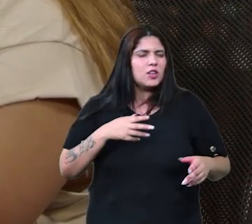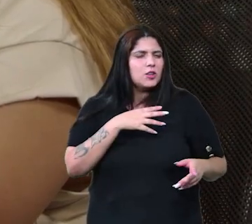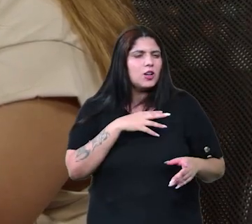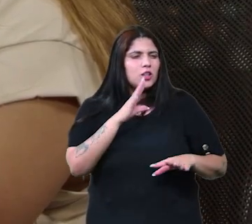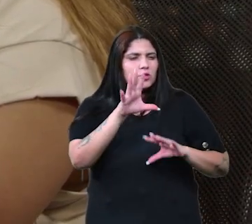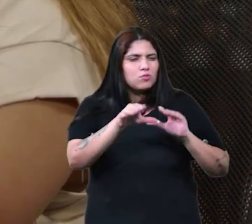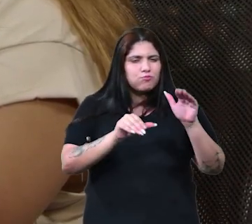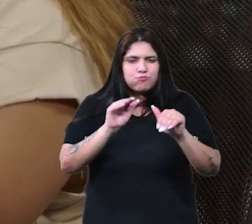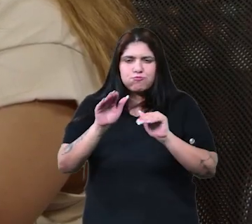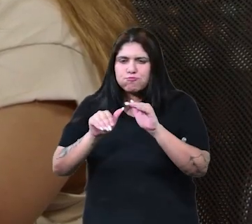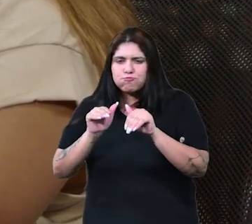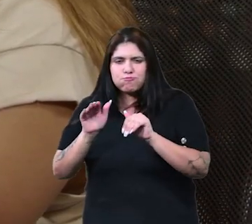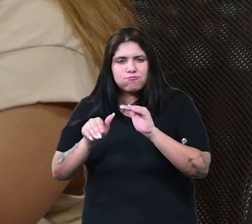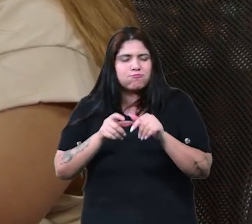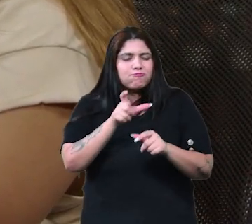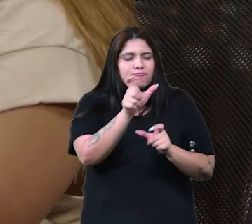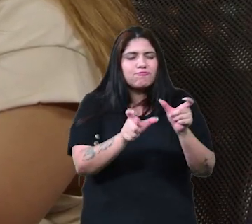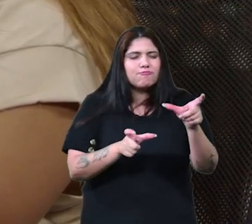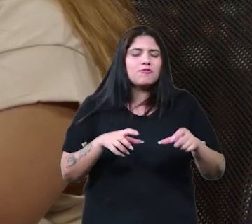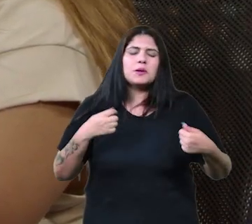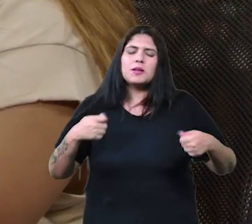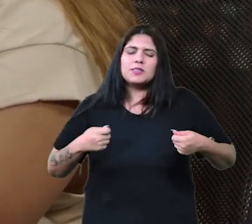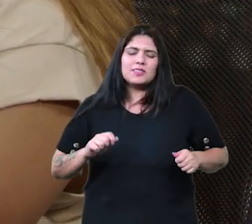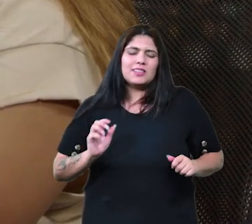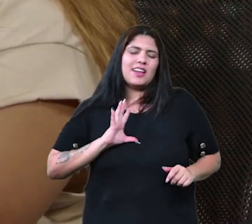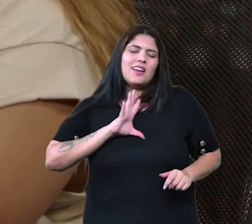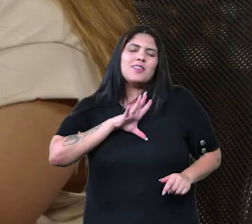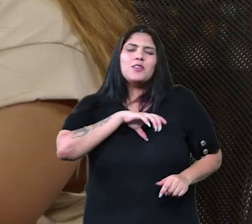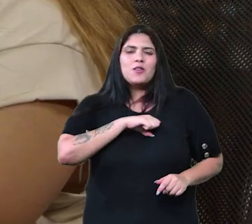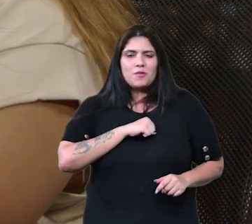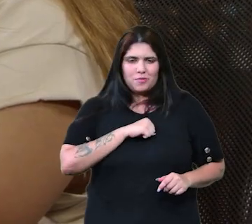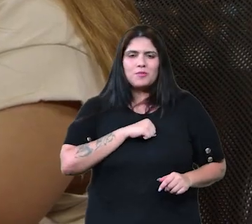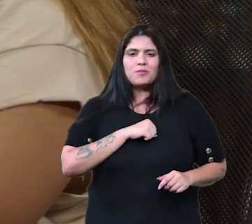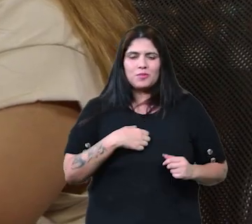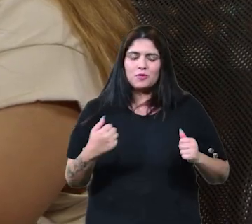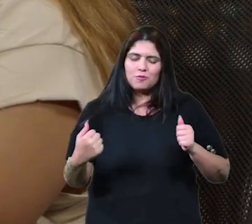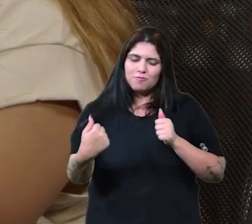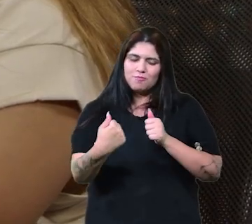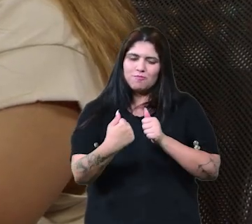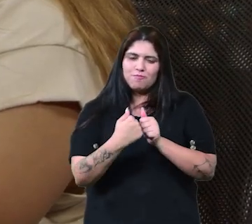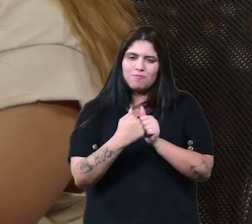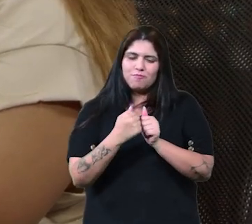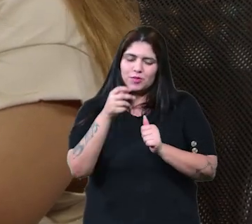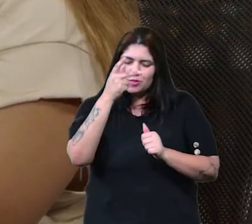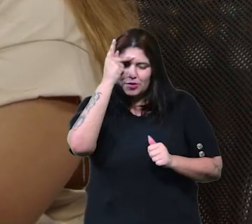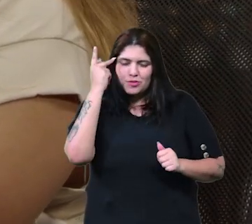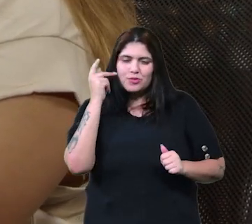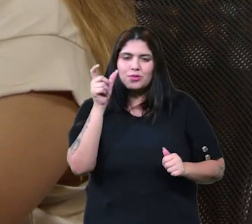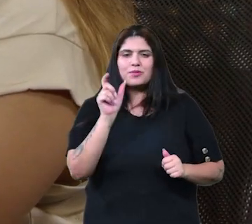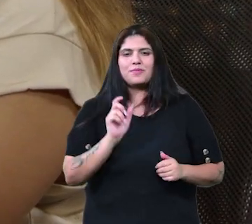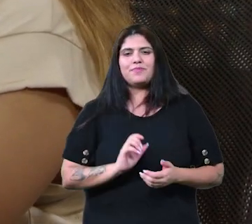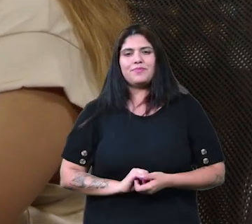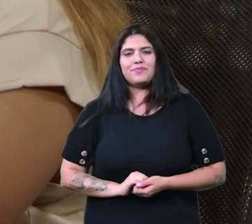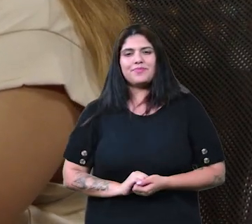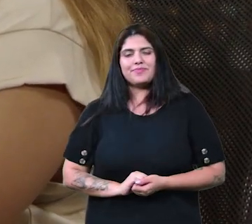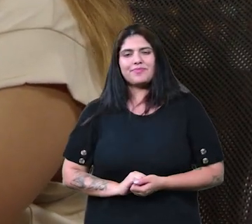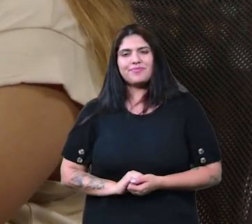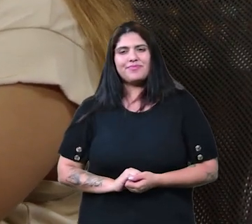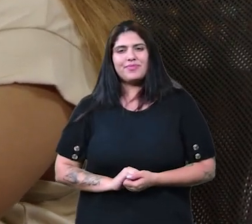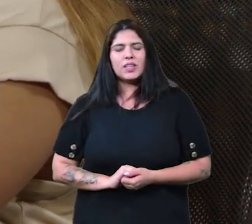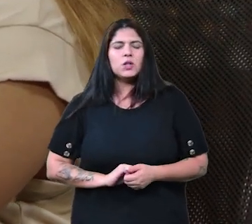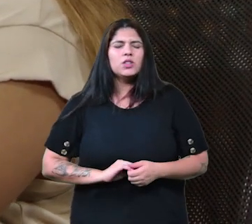gente precisa realmente ter muito amor ao próximo. Né? A hospitalidade, se a gente for na origem, sabe? Se a gente for pegar os